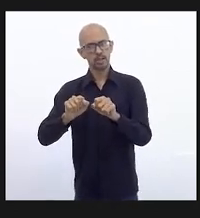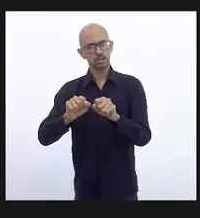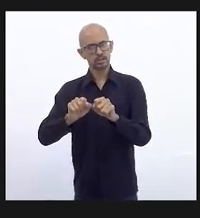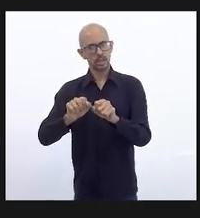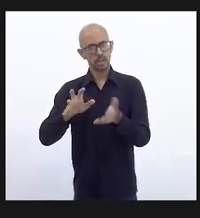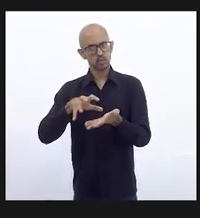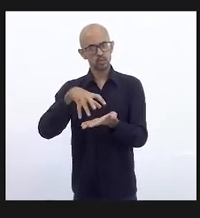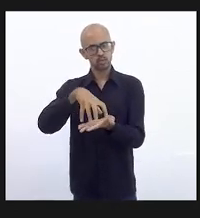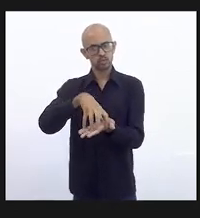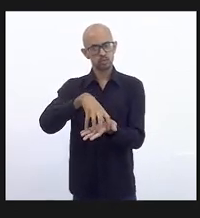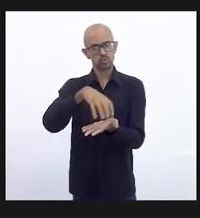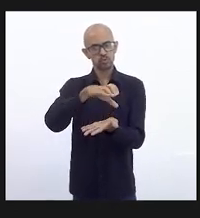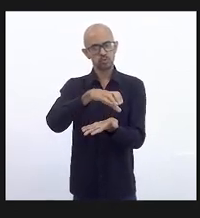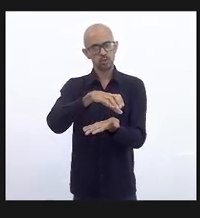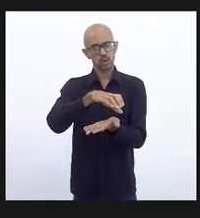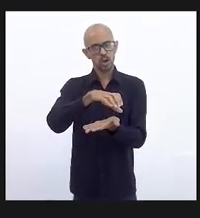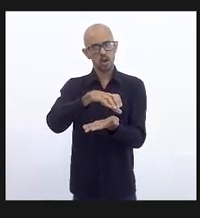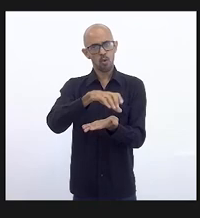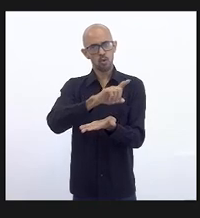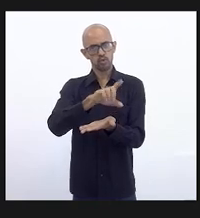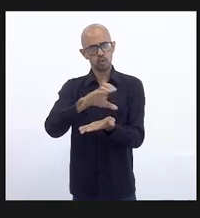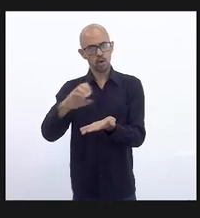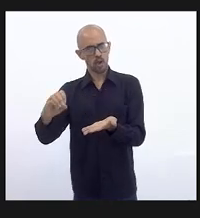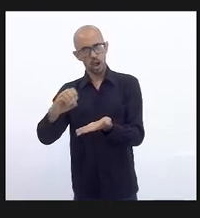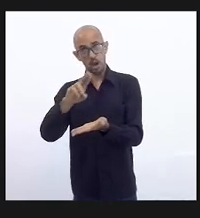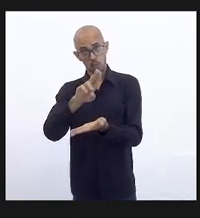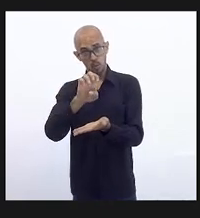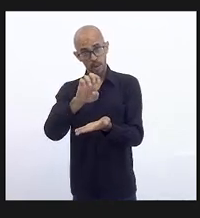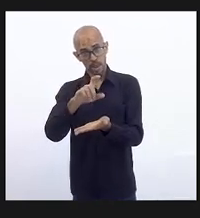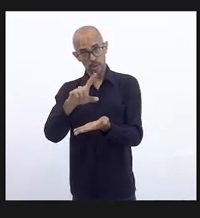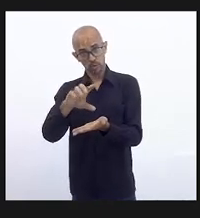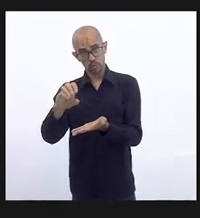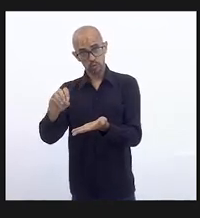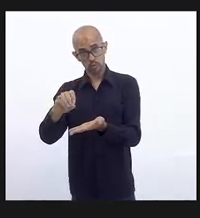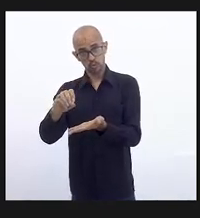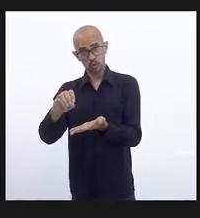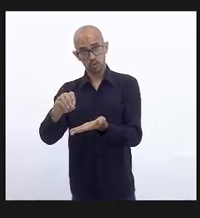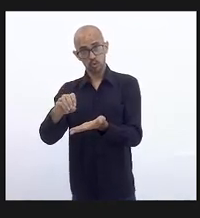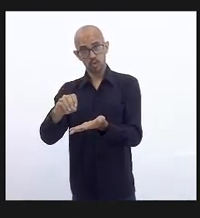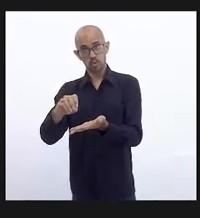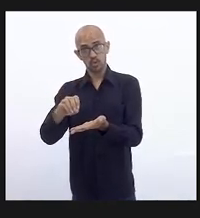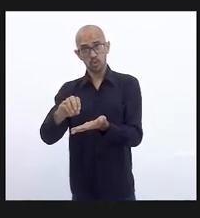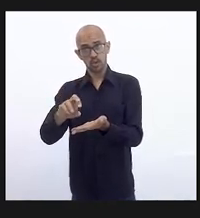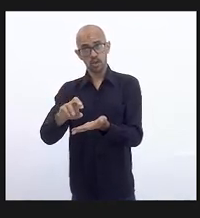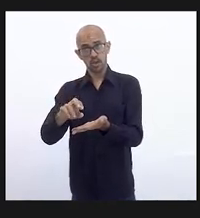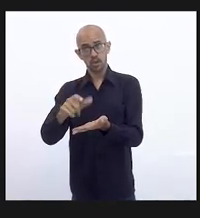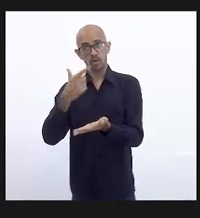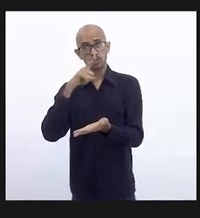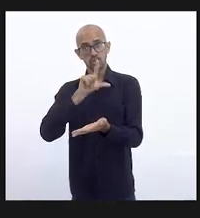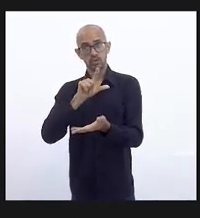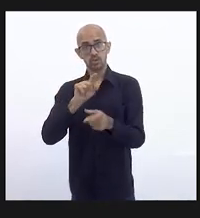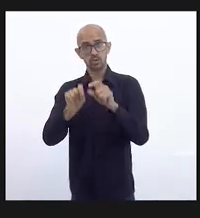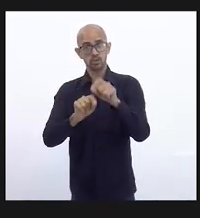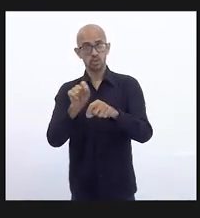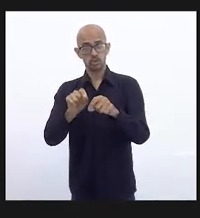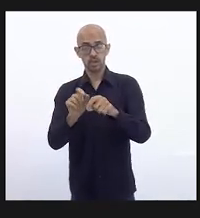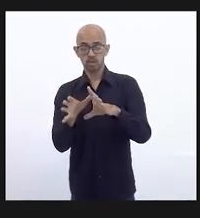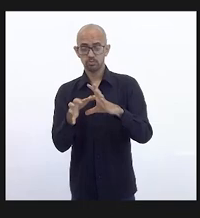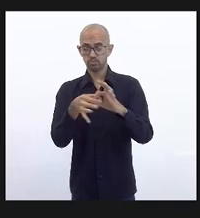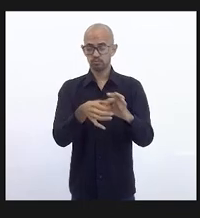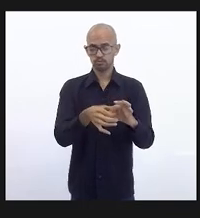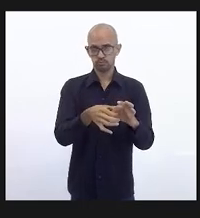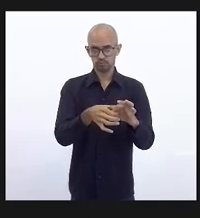Universitário da Zona Oeste, se buscar consolidar uma instituição própria de ciência,